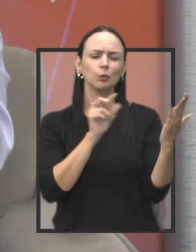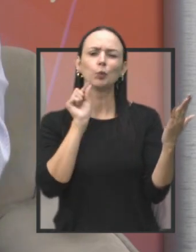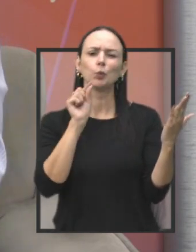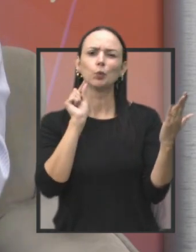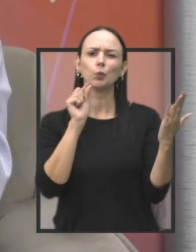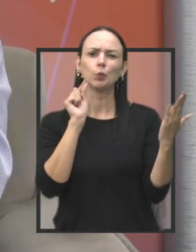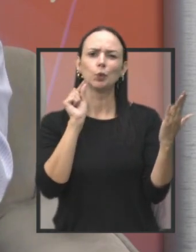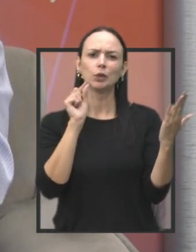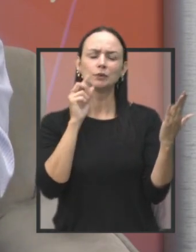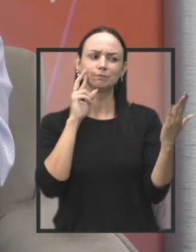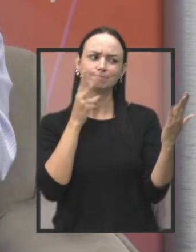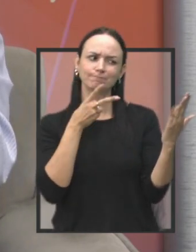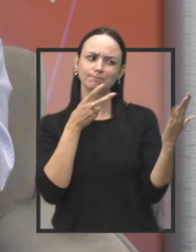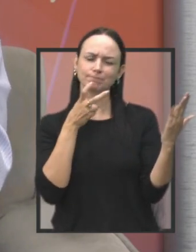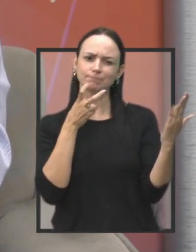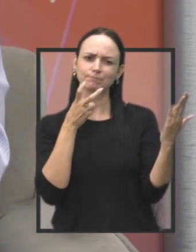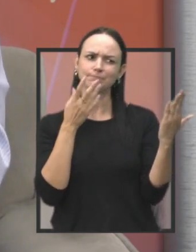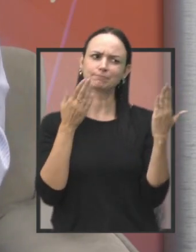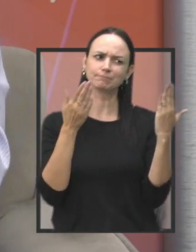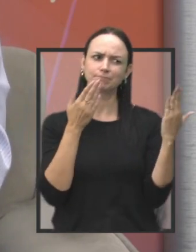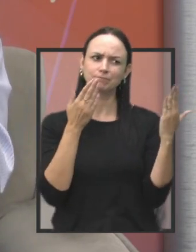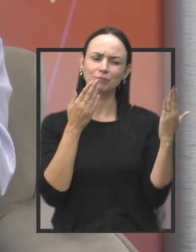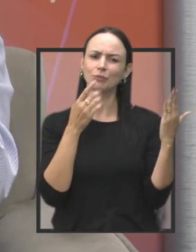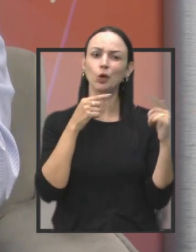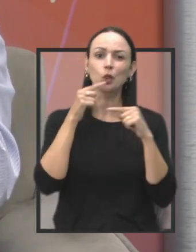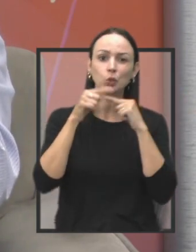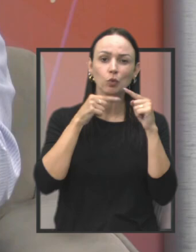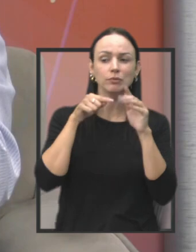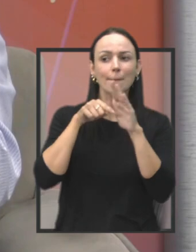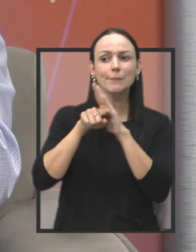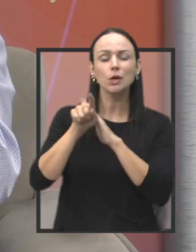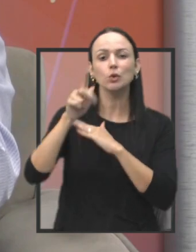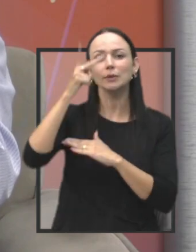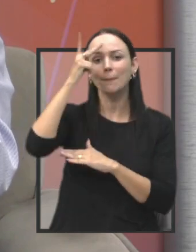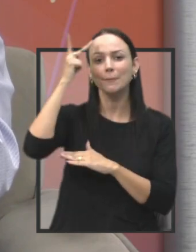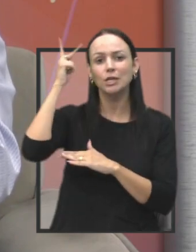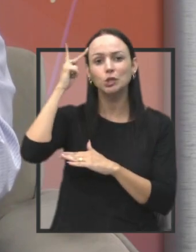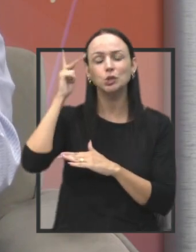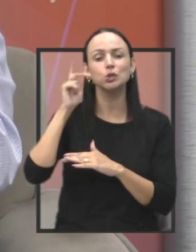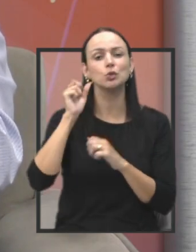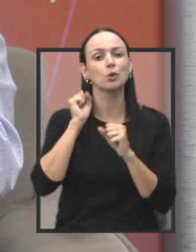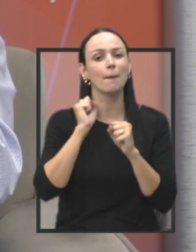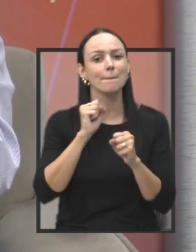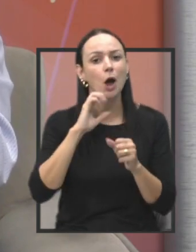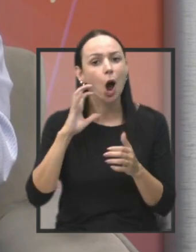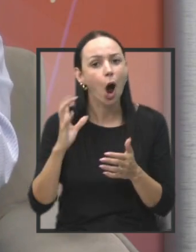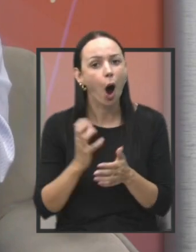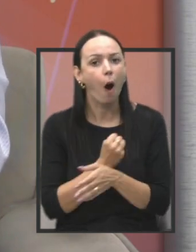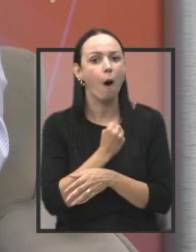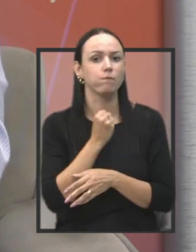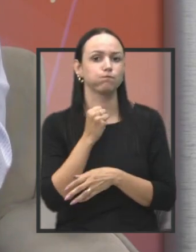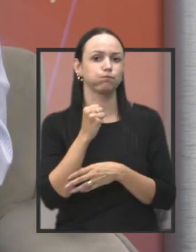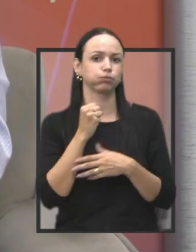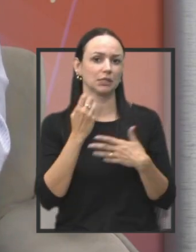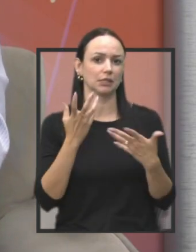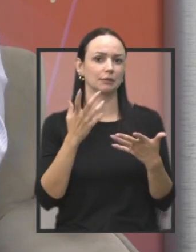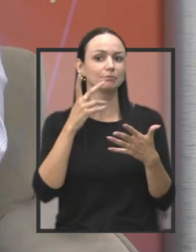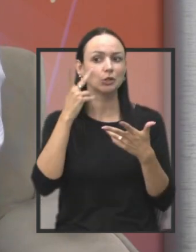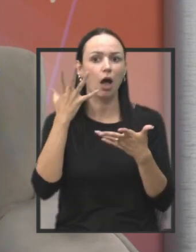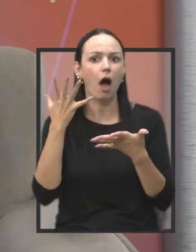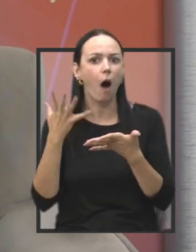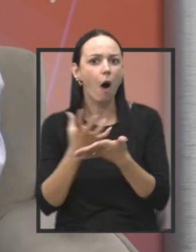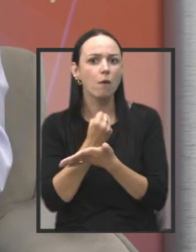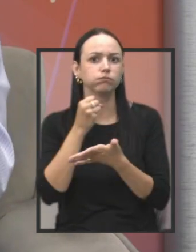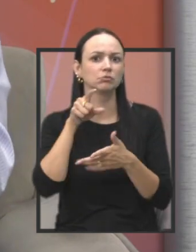10, observe bem e aí você vai perceber que isso é golpe, porque a Receita ela entra em contato através